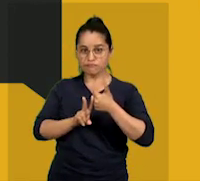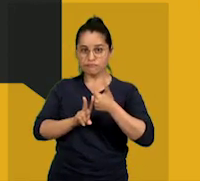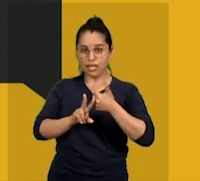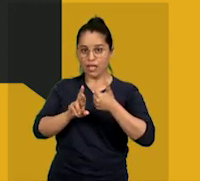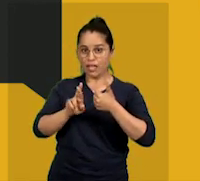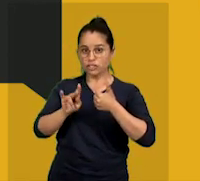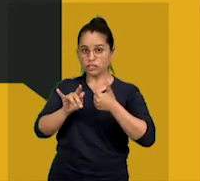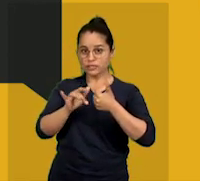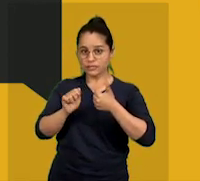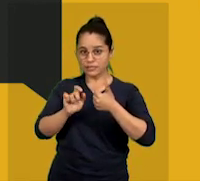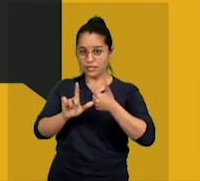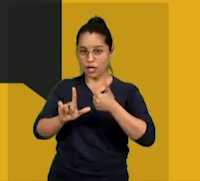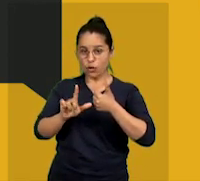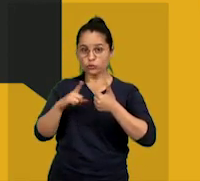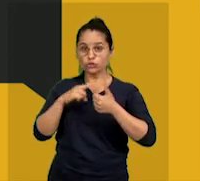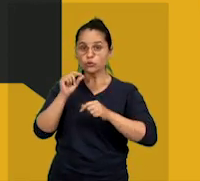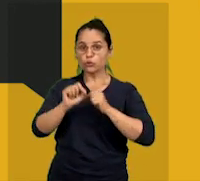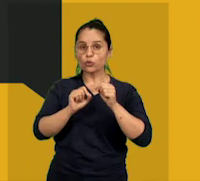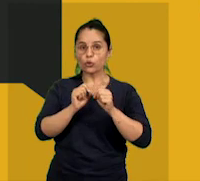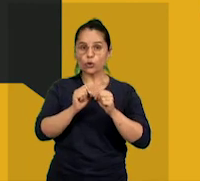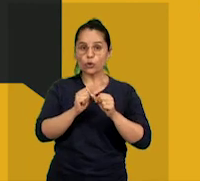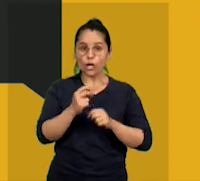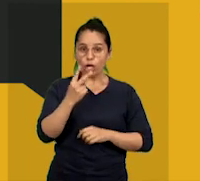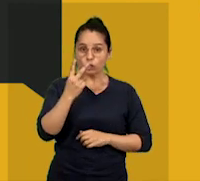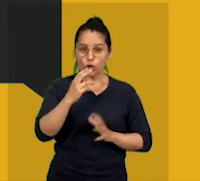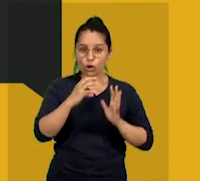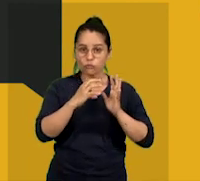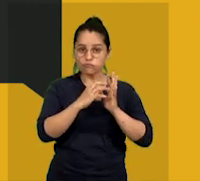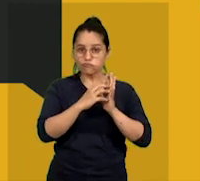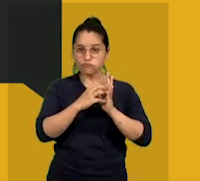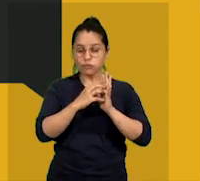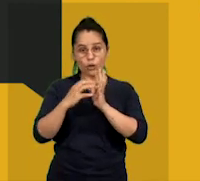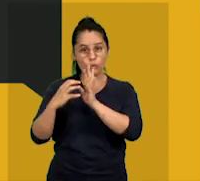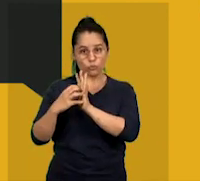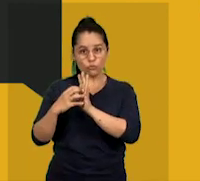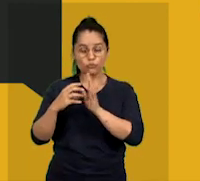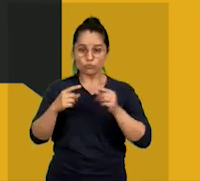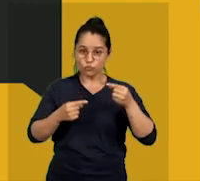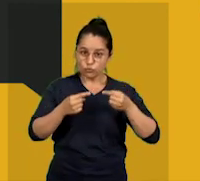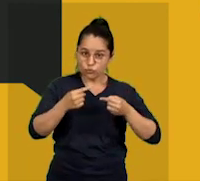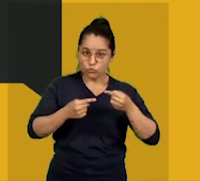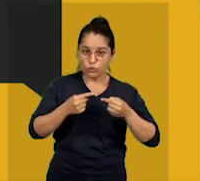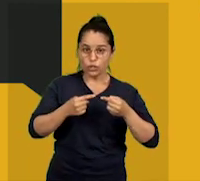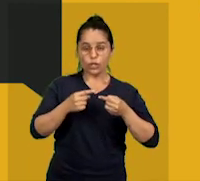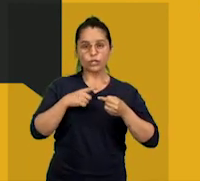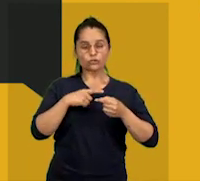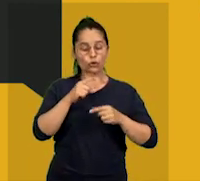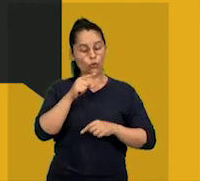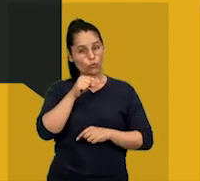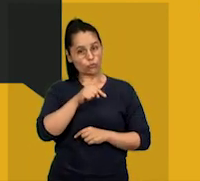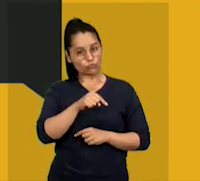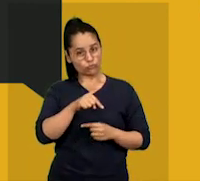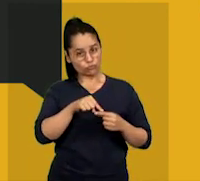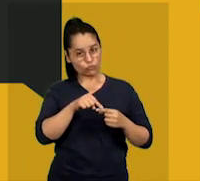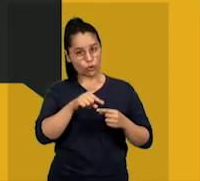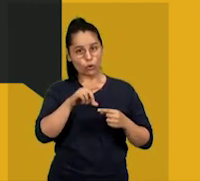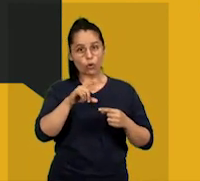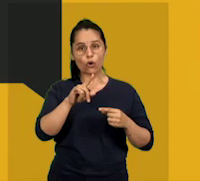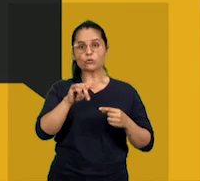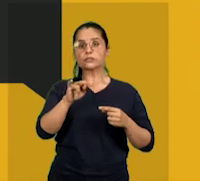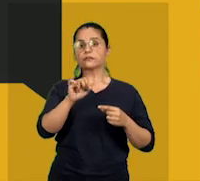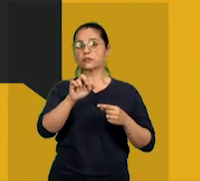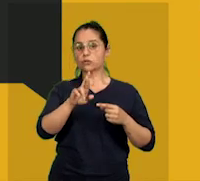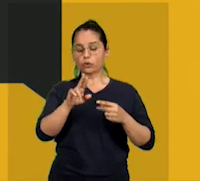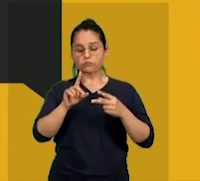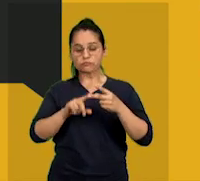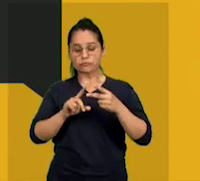por vários partidos políticos que disputavam poder. Então, os 2 principais eram o Partido Conservador e o Partido Liberal.